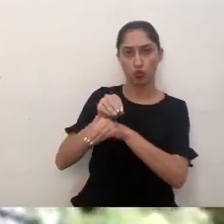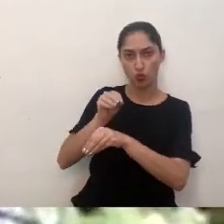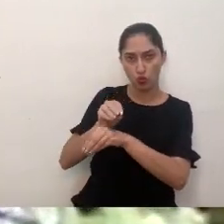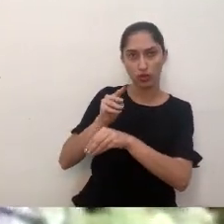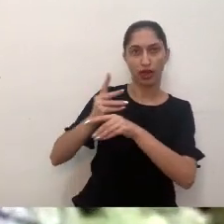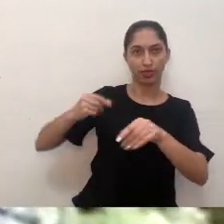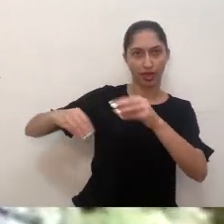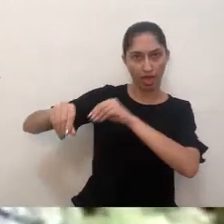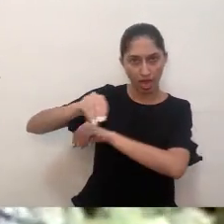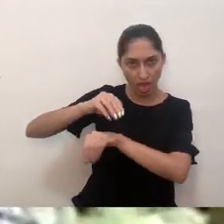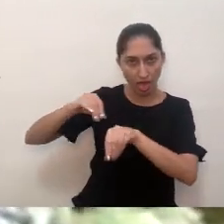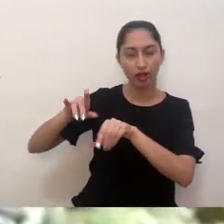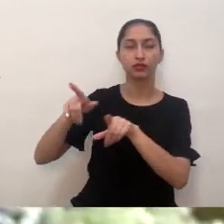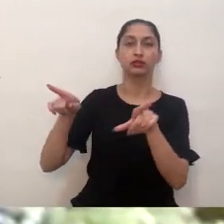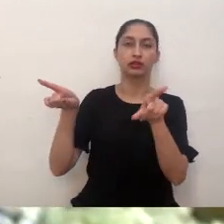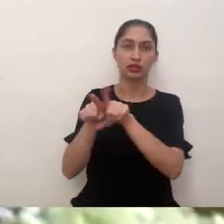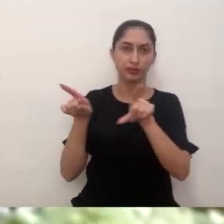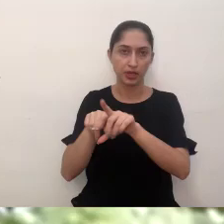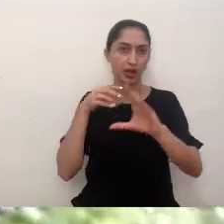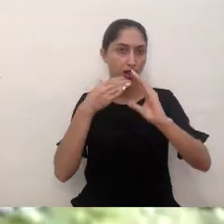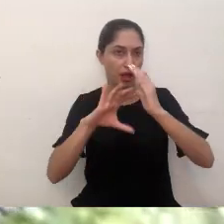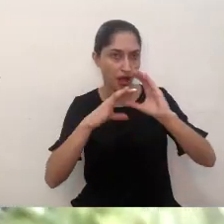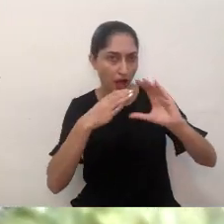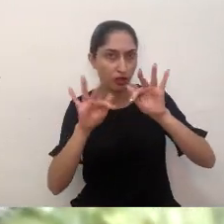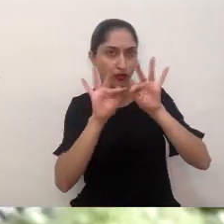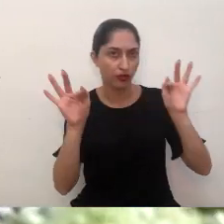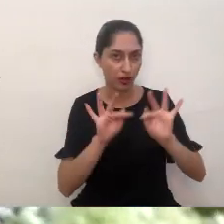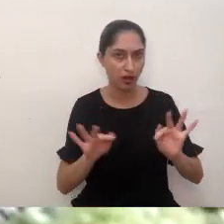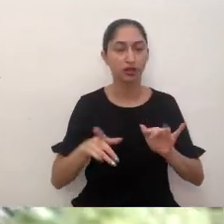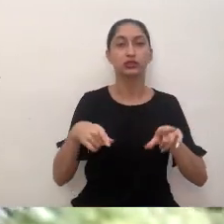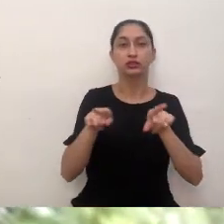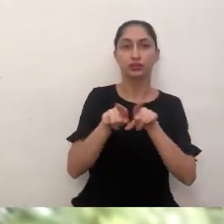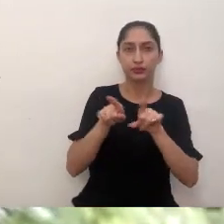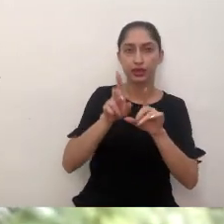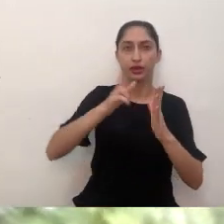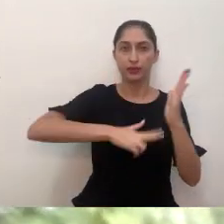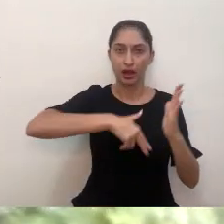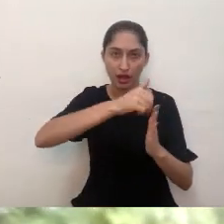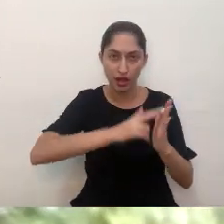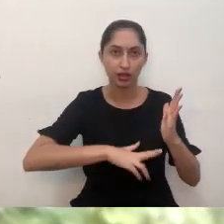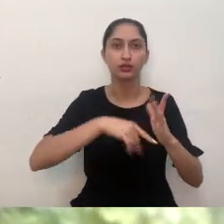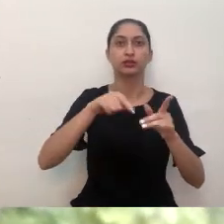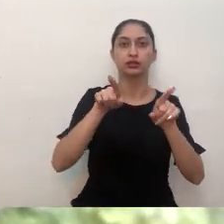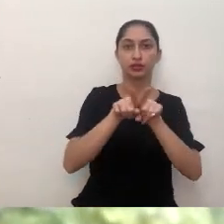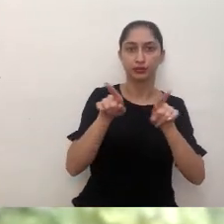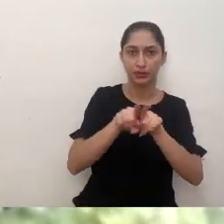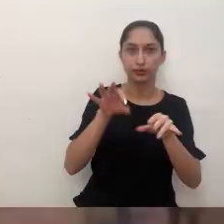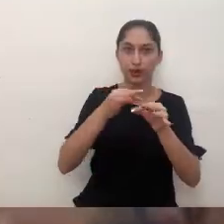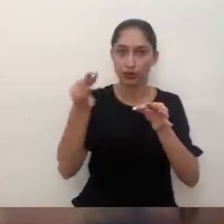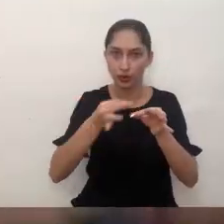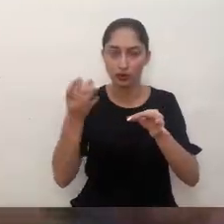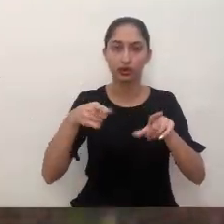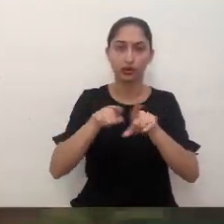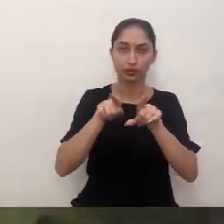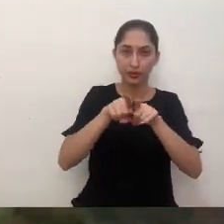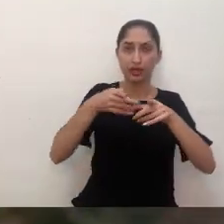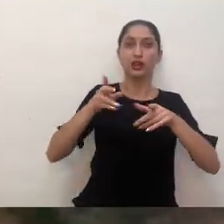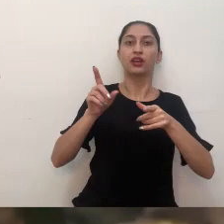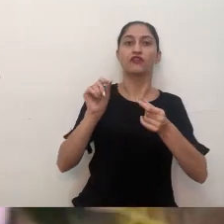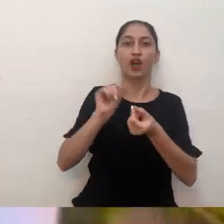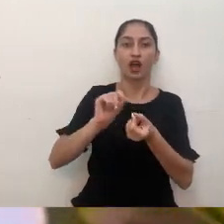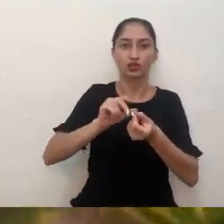lavradora, sou cantadeira de verso, sou bordadeira, sou tingideira, sou parteira com muito orgulho. Meu nome é